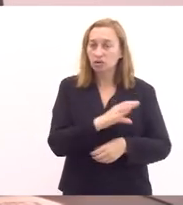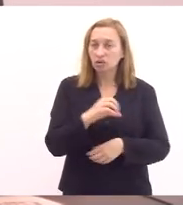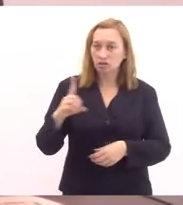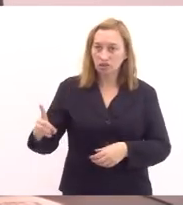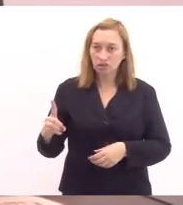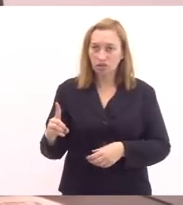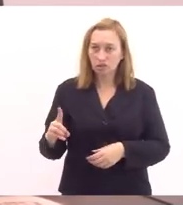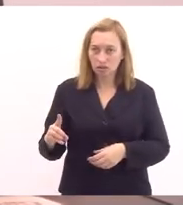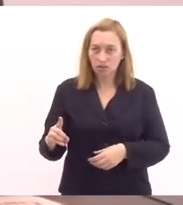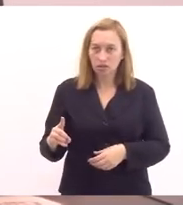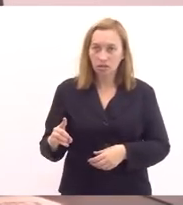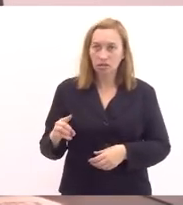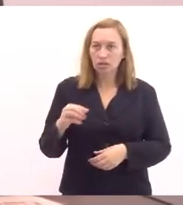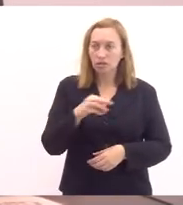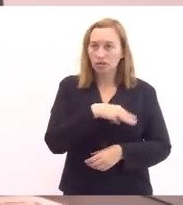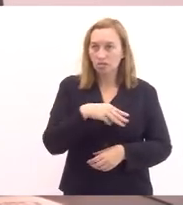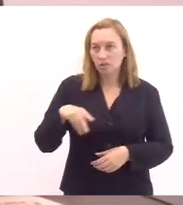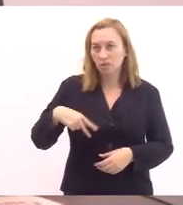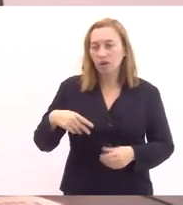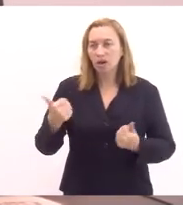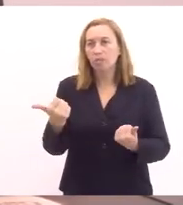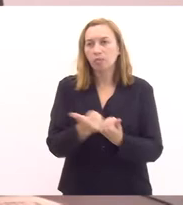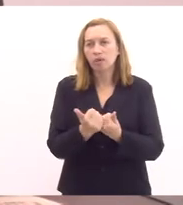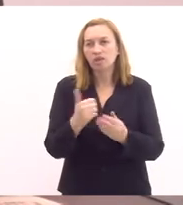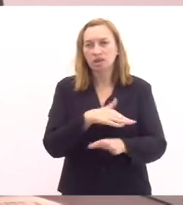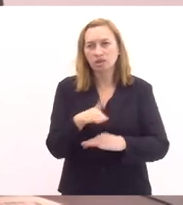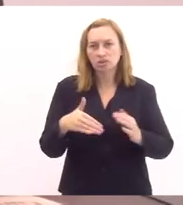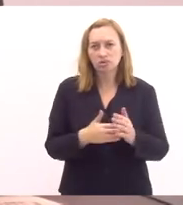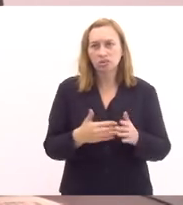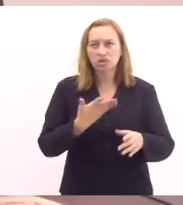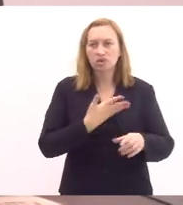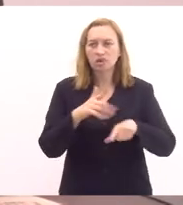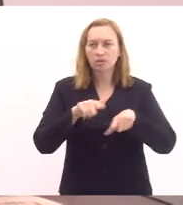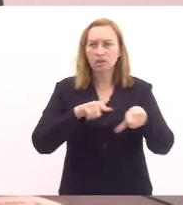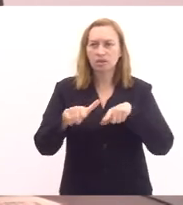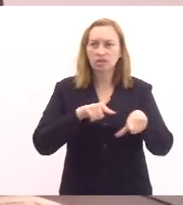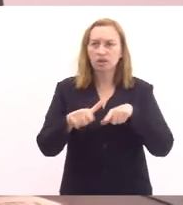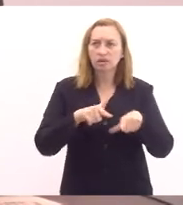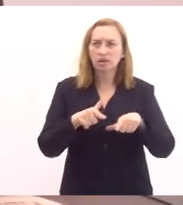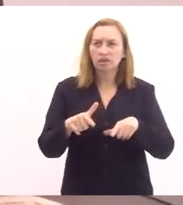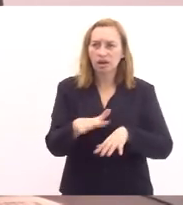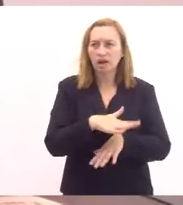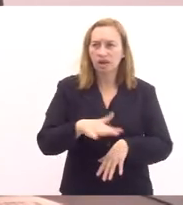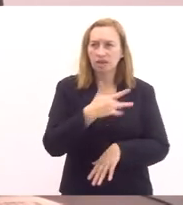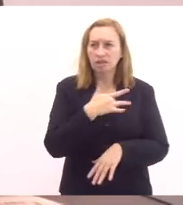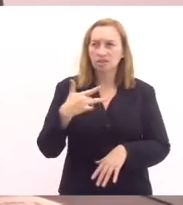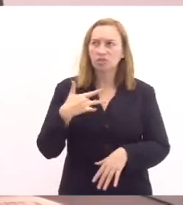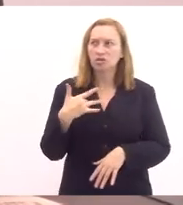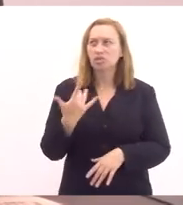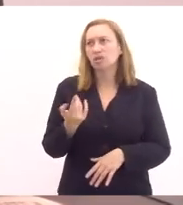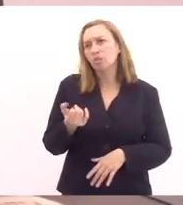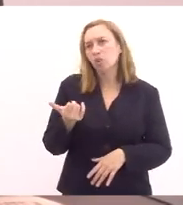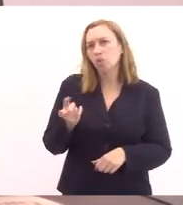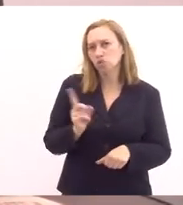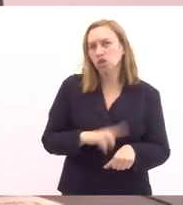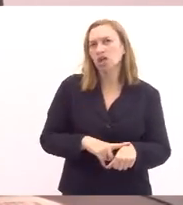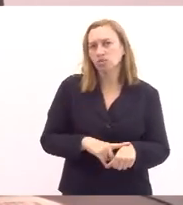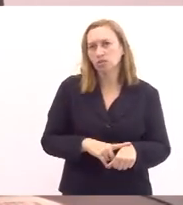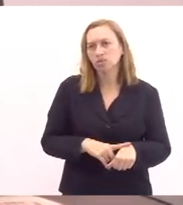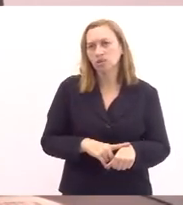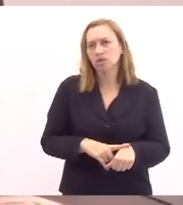coordenadora do Caos saúde do MP dando apoio a todos os colegas que trabalham na área da saúde mais estive até bem pouco tempo